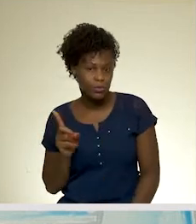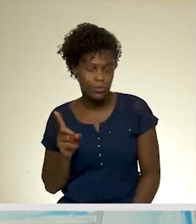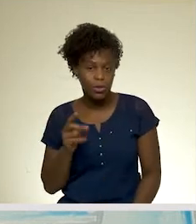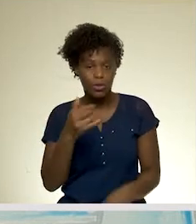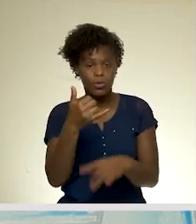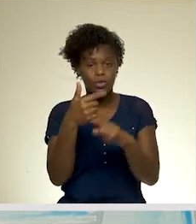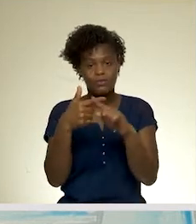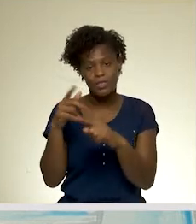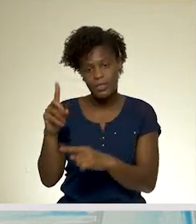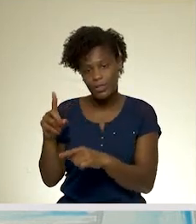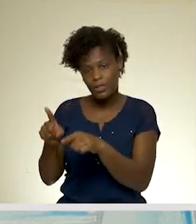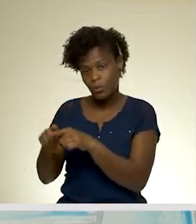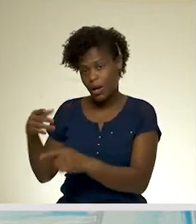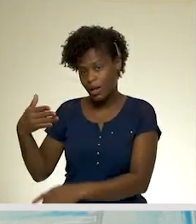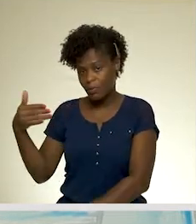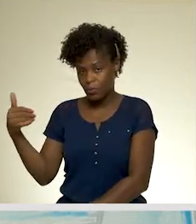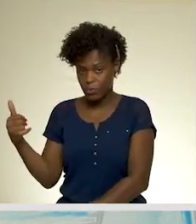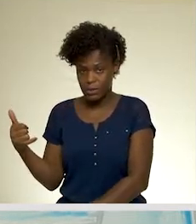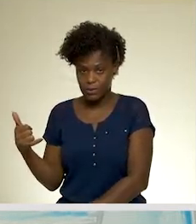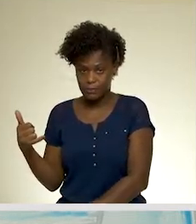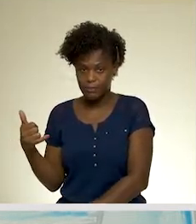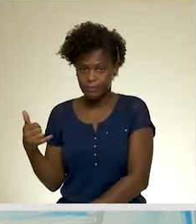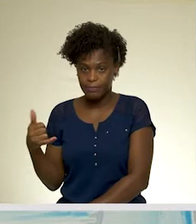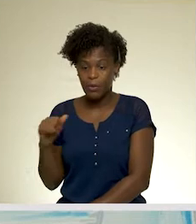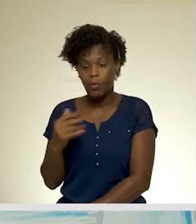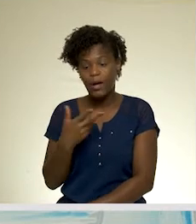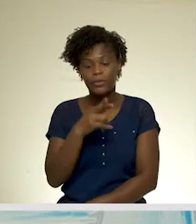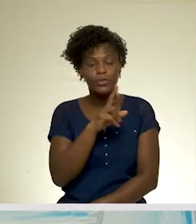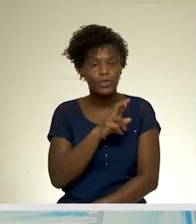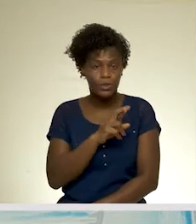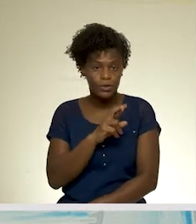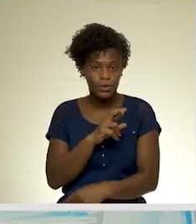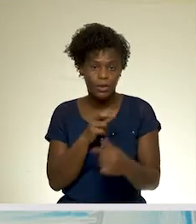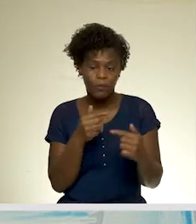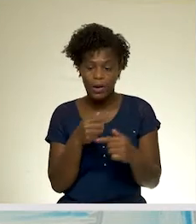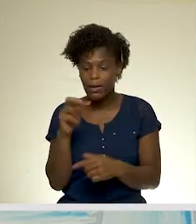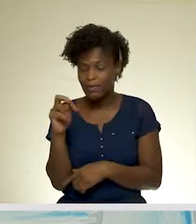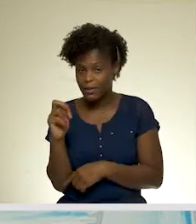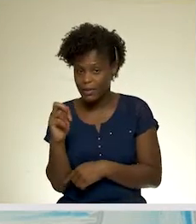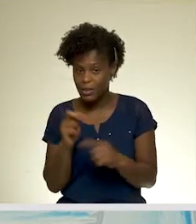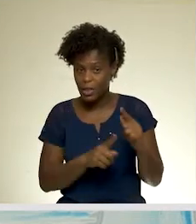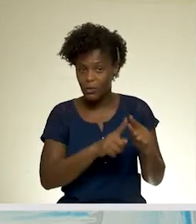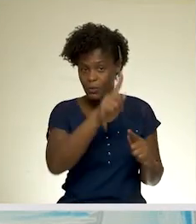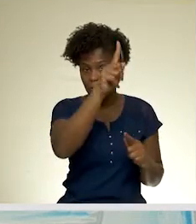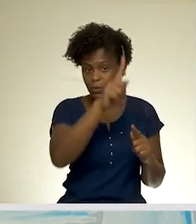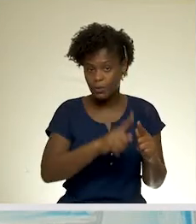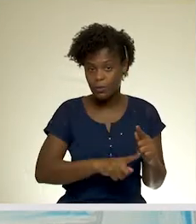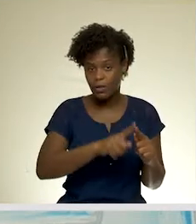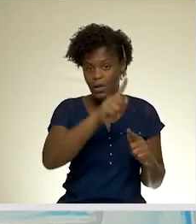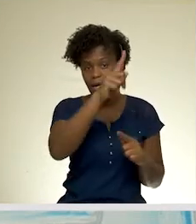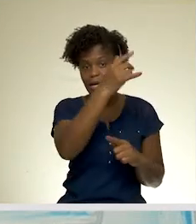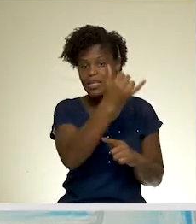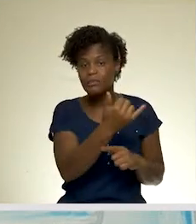2 vezes 6 dá 12. Quando x for 3,